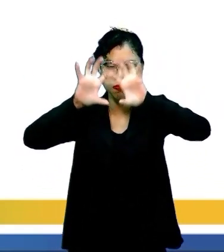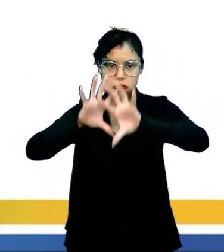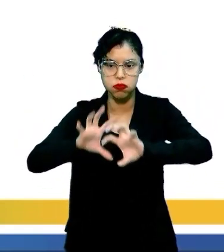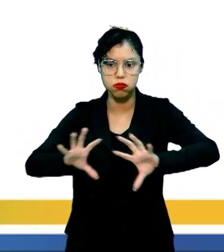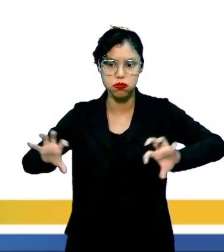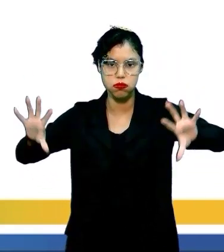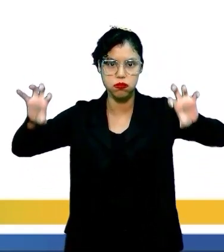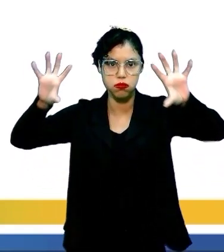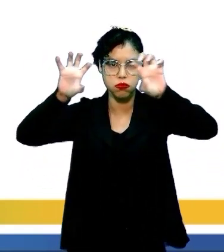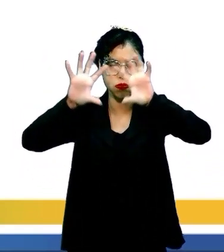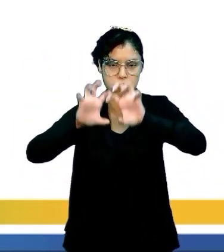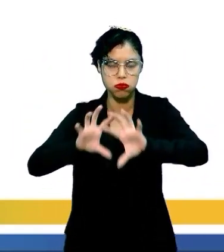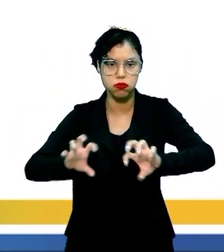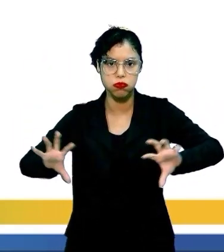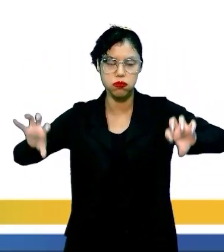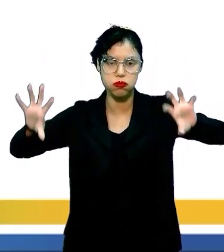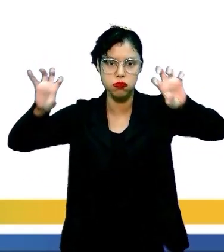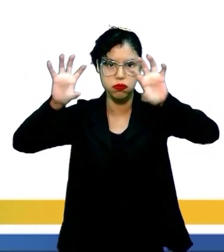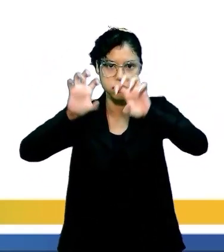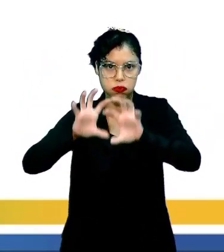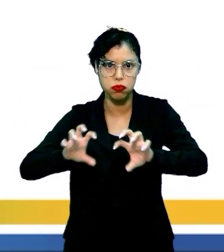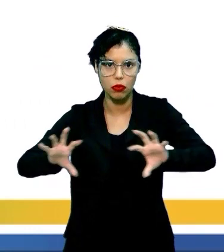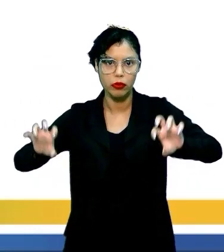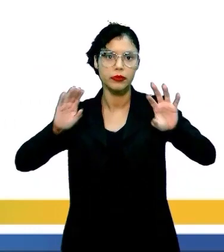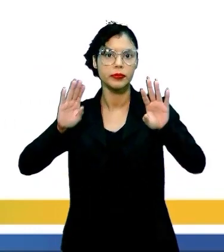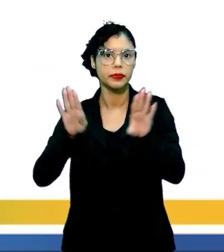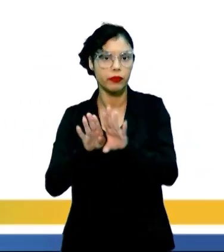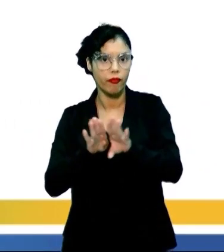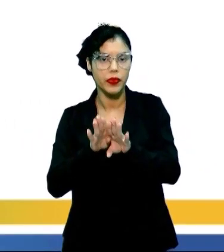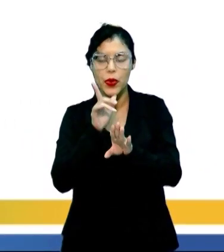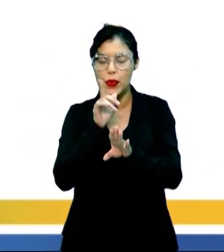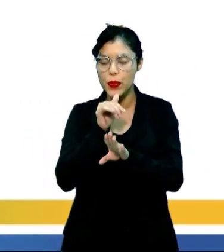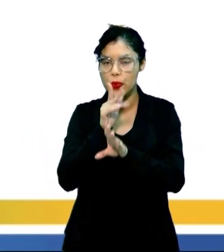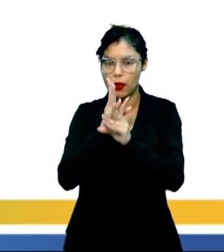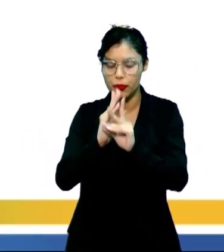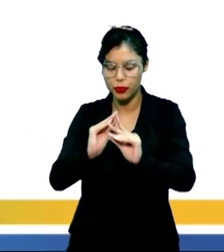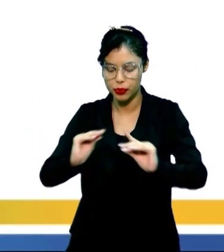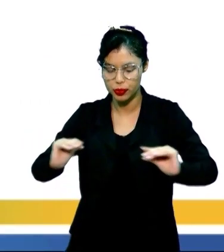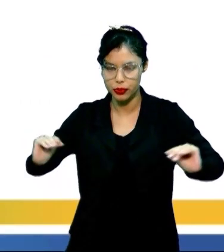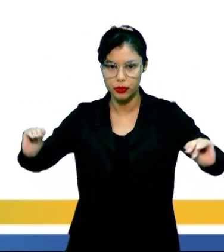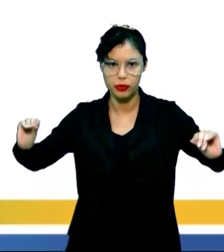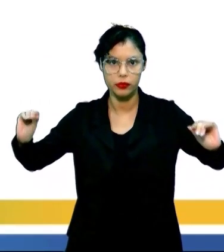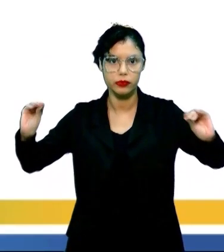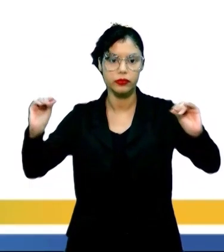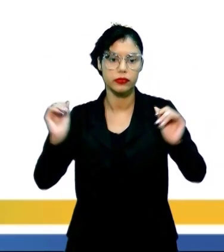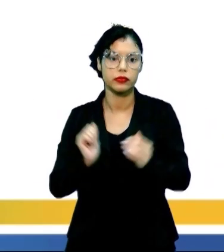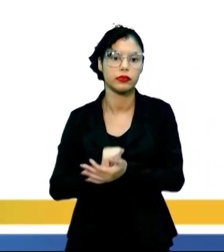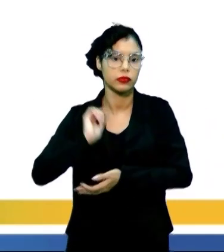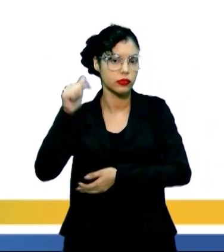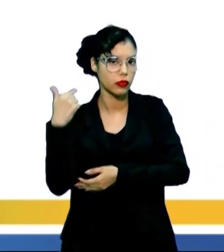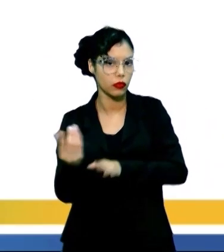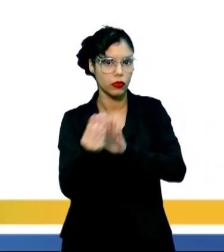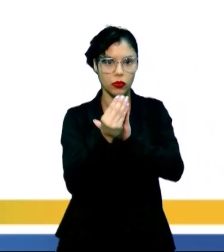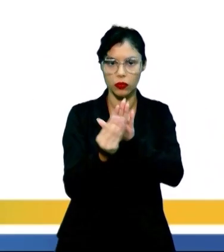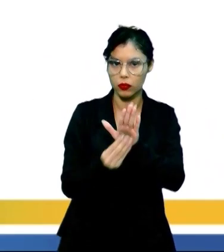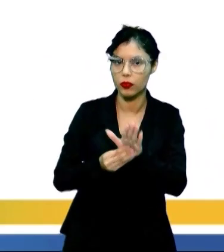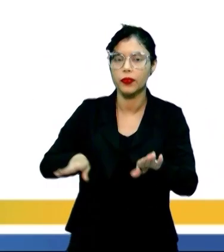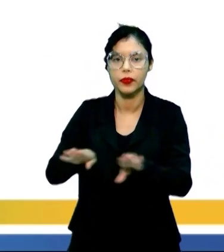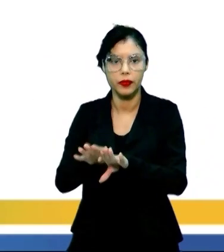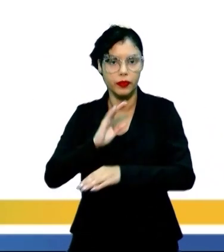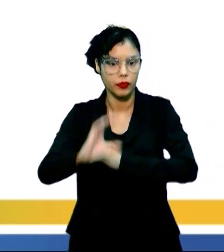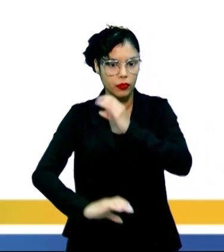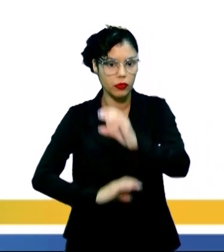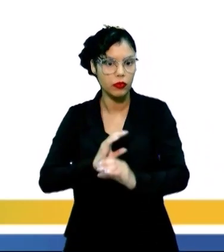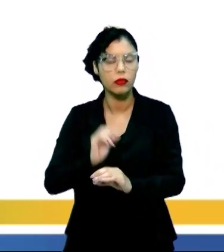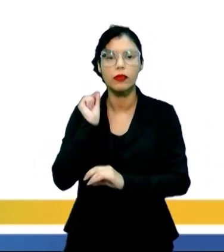nós costumamos falar, tá ok? E de forma líquida. Outro fator essencial para os ciclos é